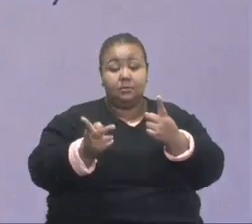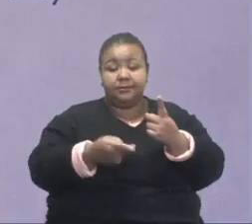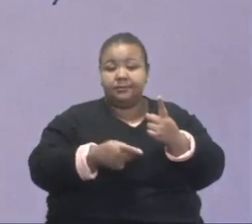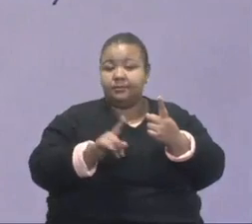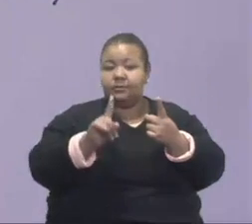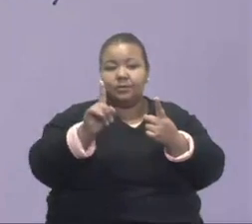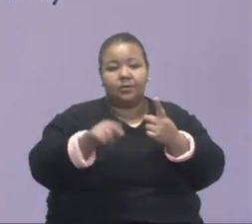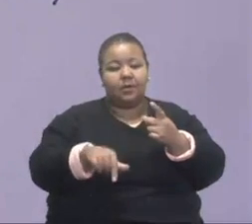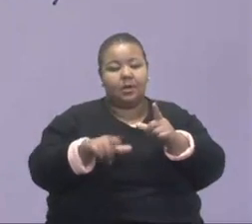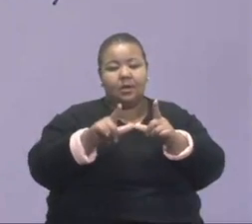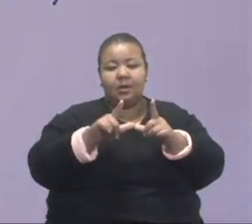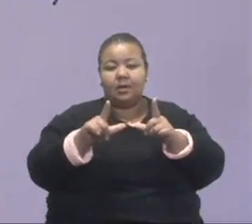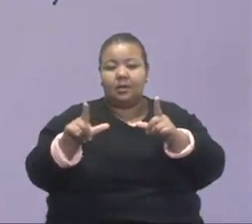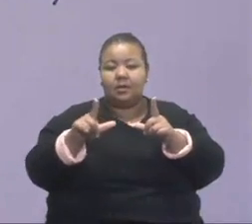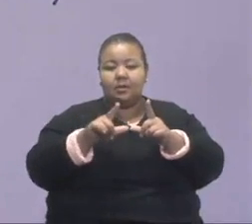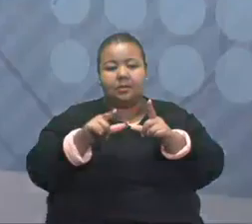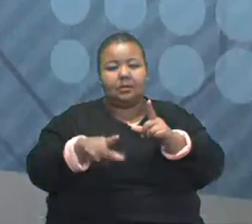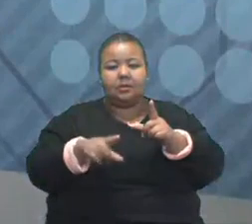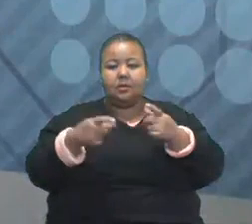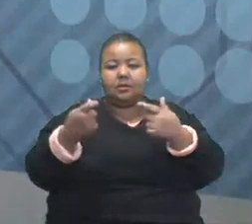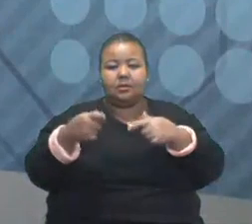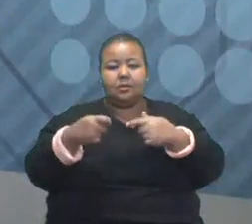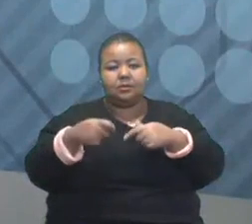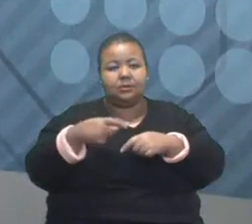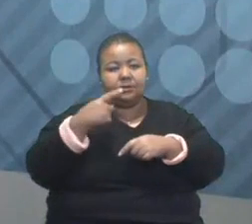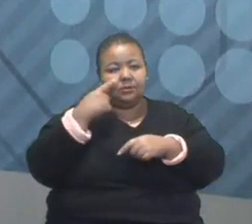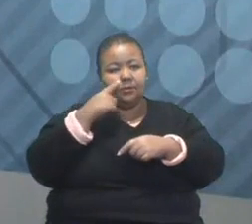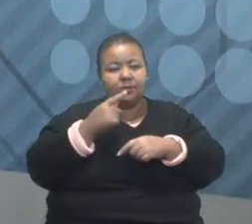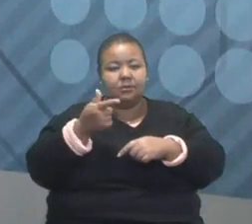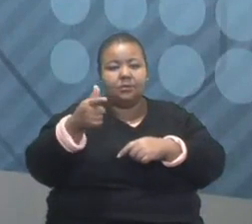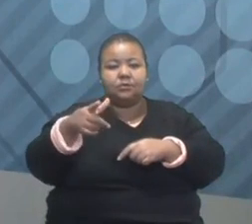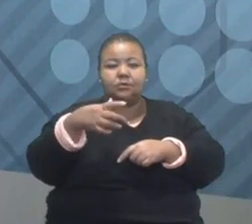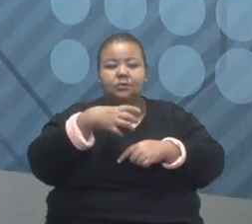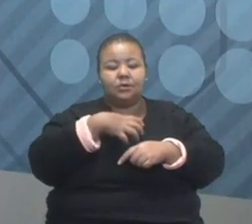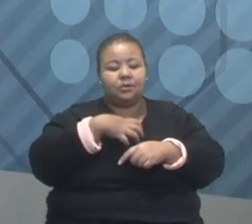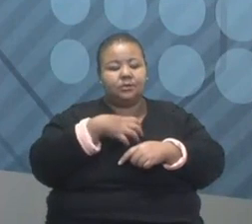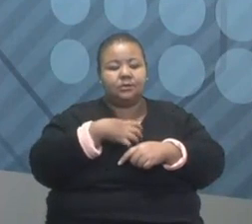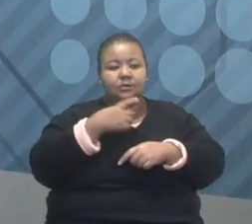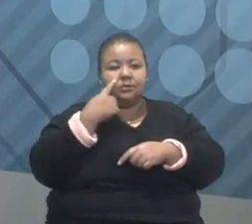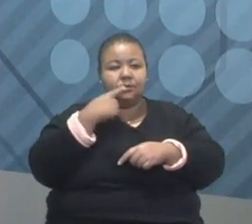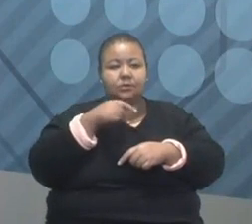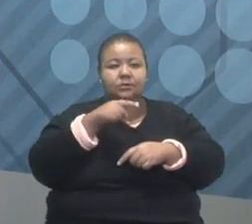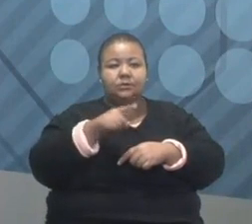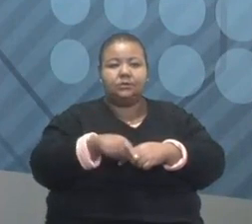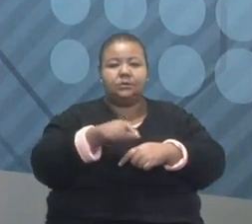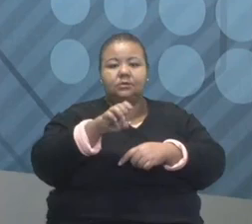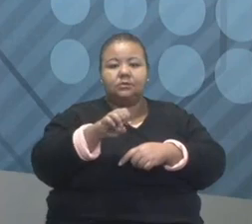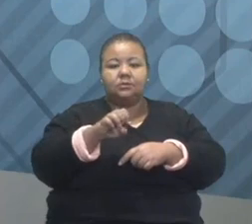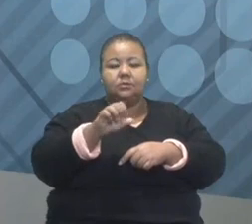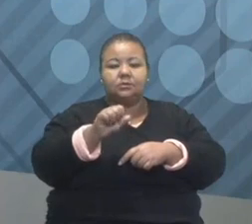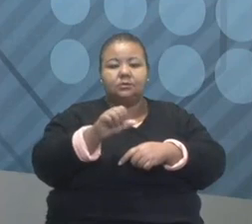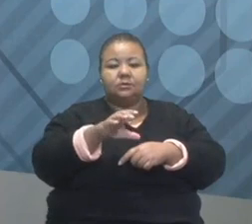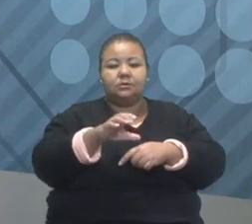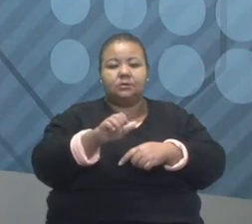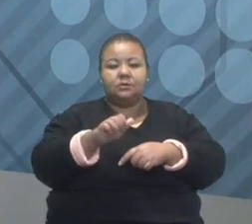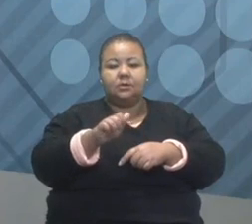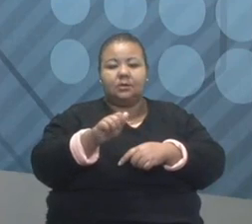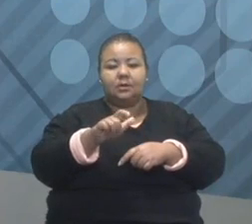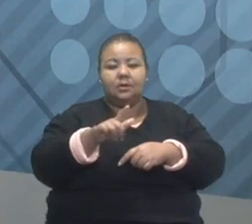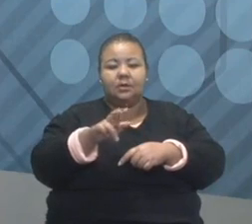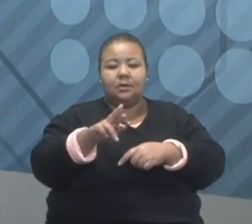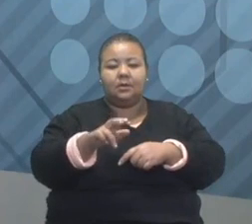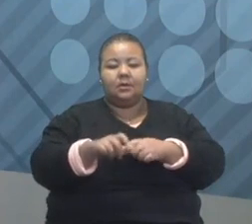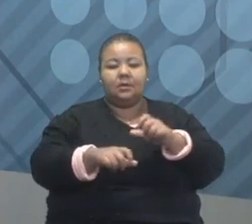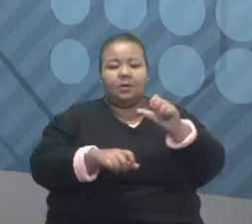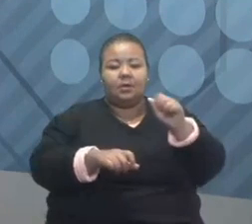é linear, certo? Eu não preciso verificar mais uma condição, tem que verificar lá se o escalar alfa vezes